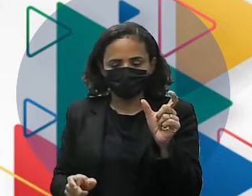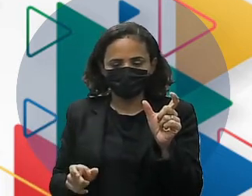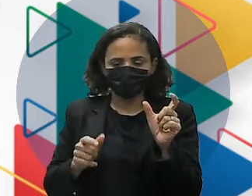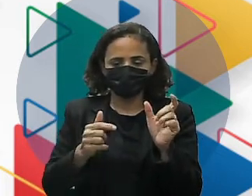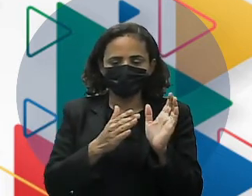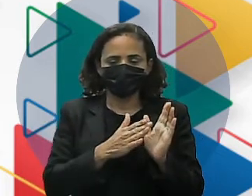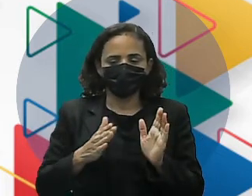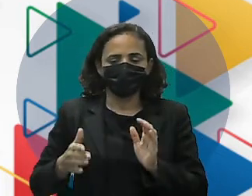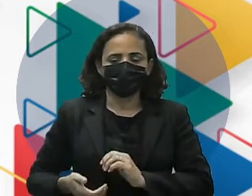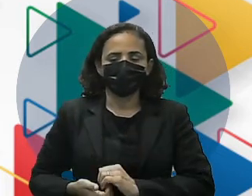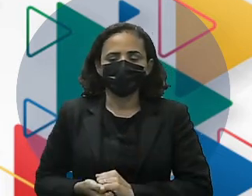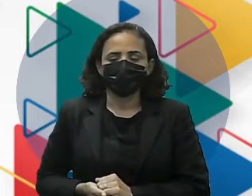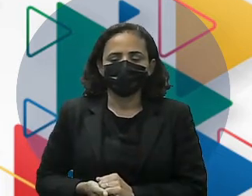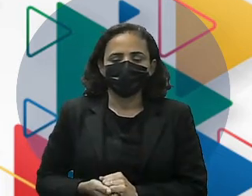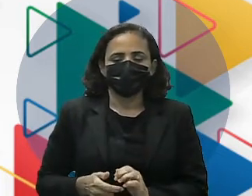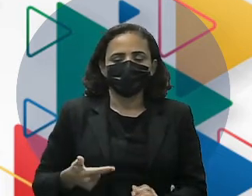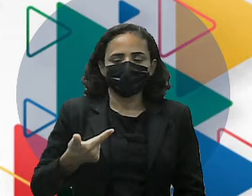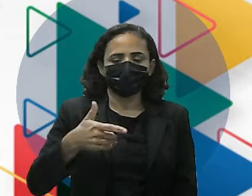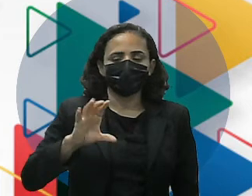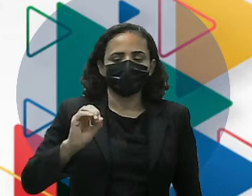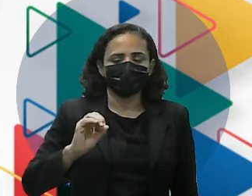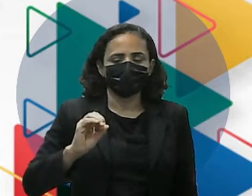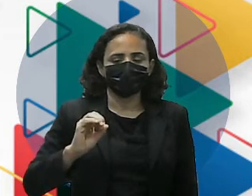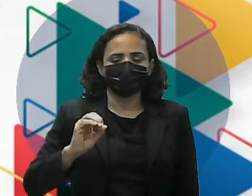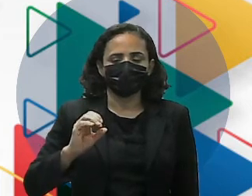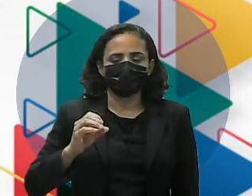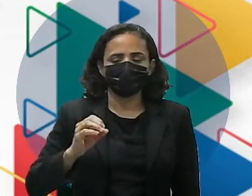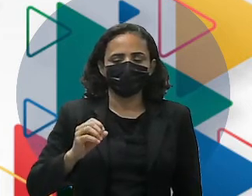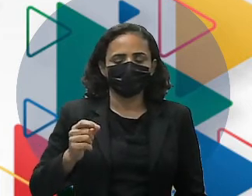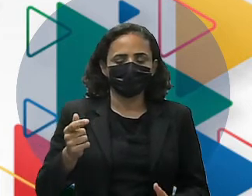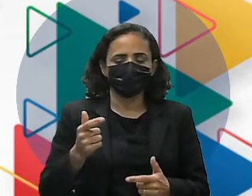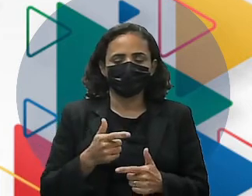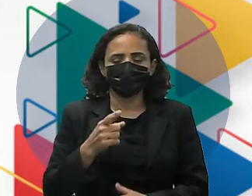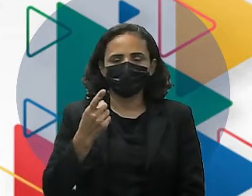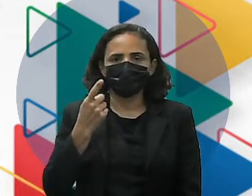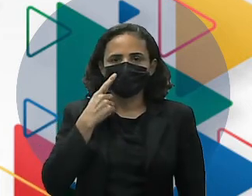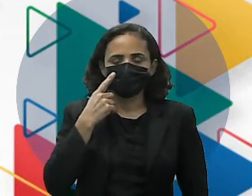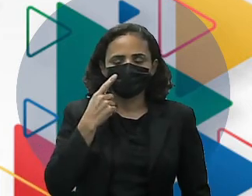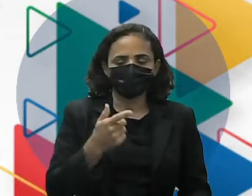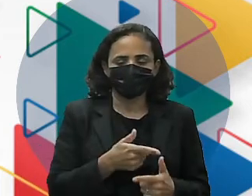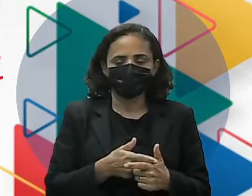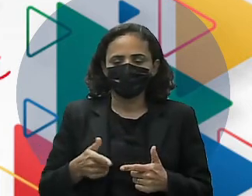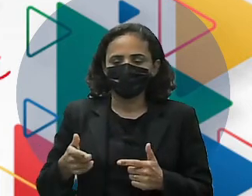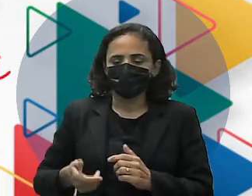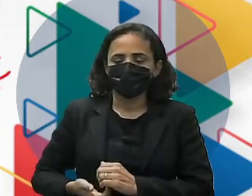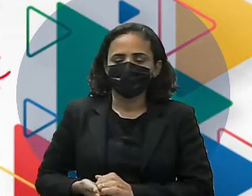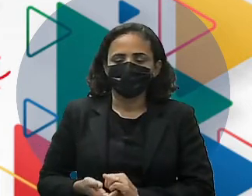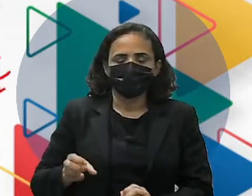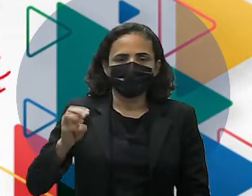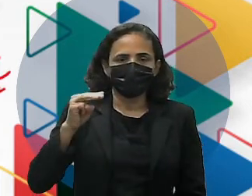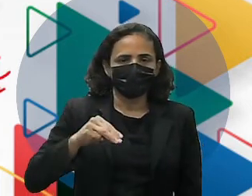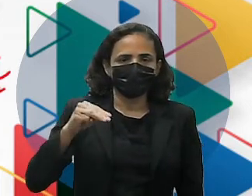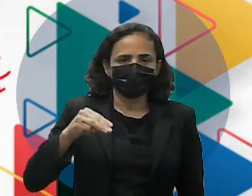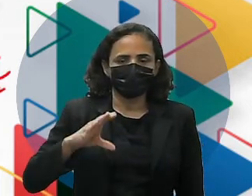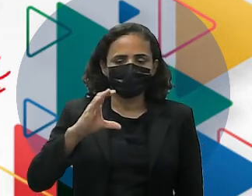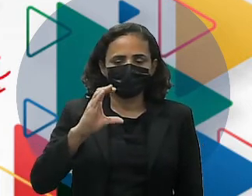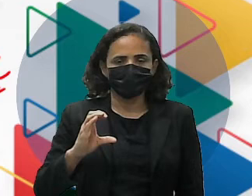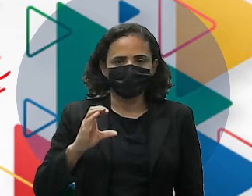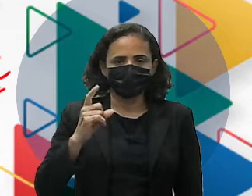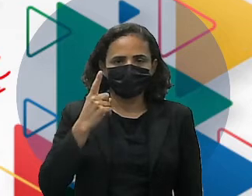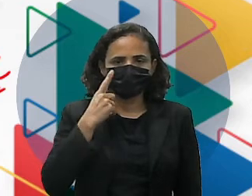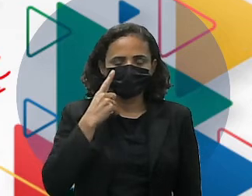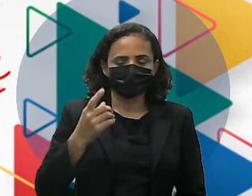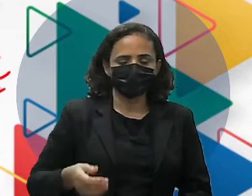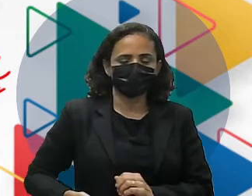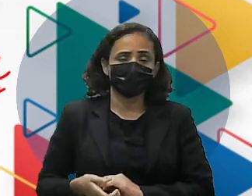seja, eu tenho 20 para o menor múltiplo comum desses dois termos.